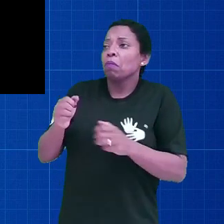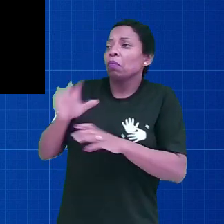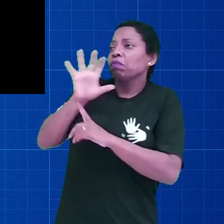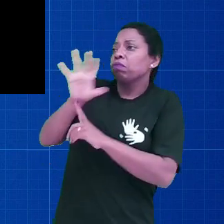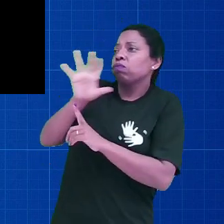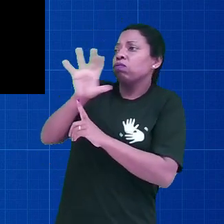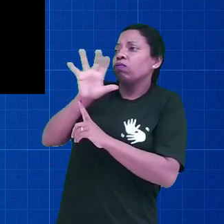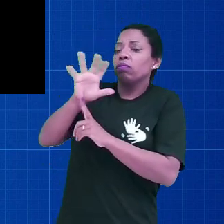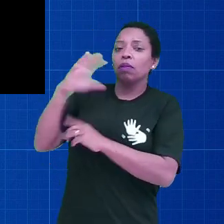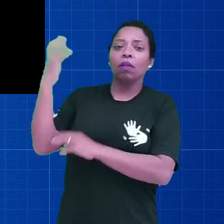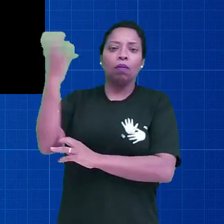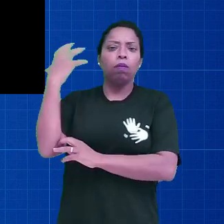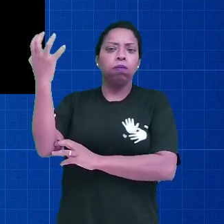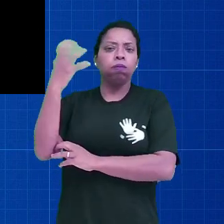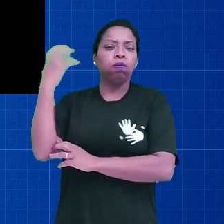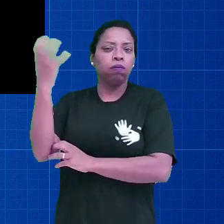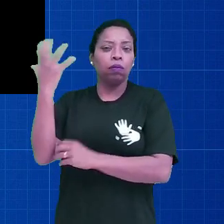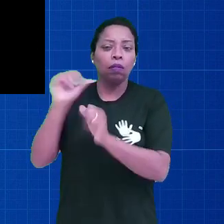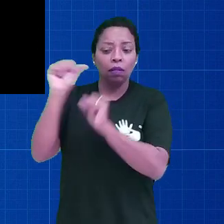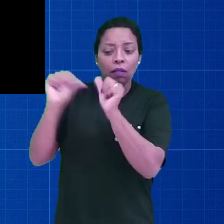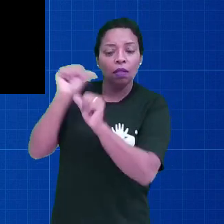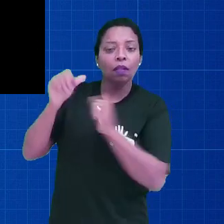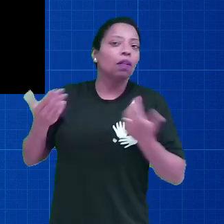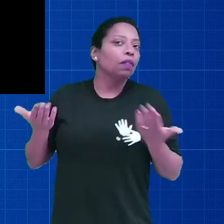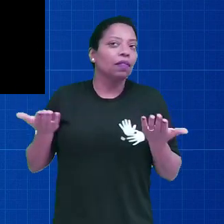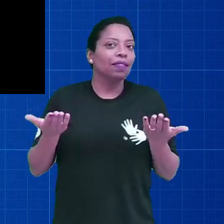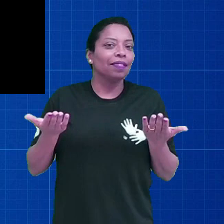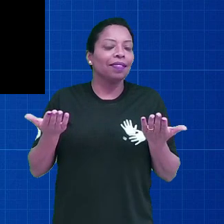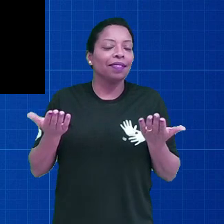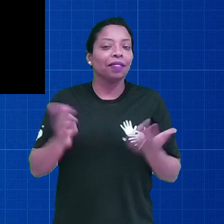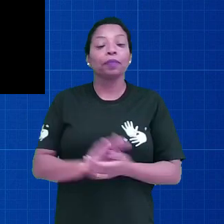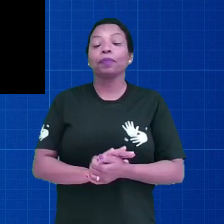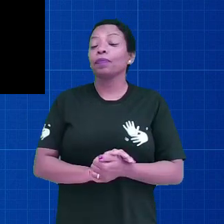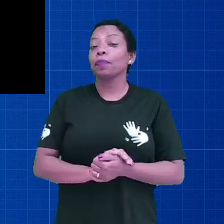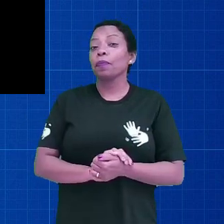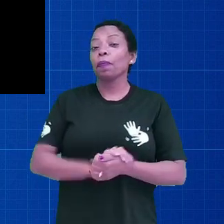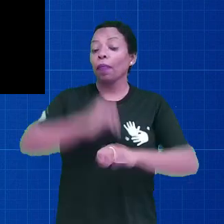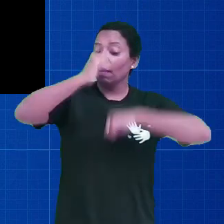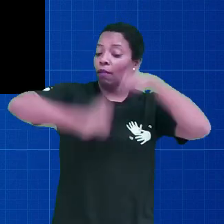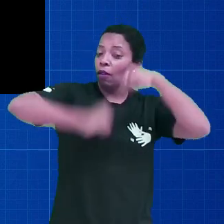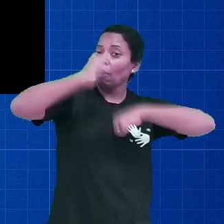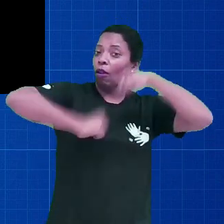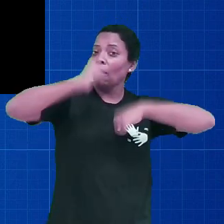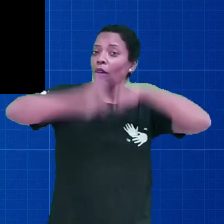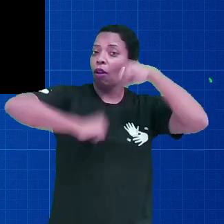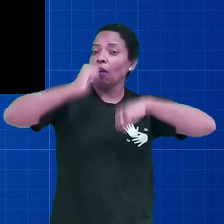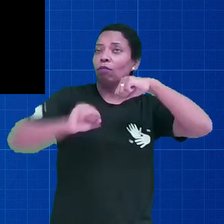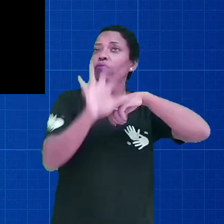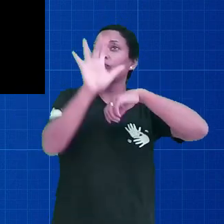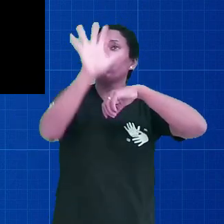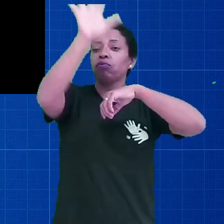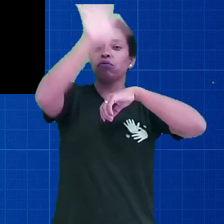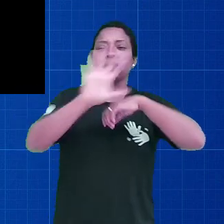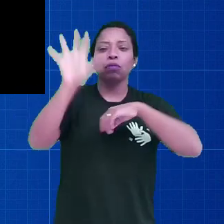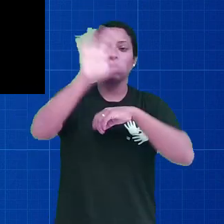né? Que causa mudança no clima? Então, atividades industriais, queima de